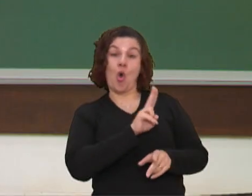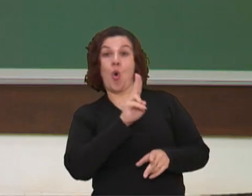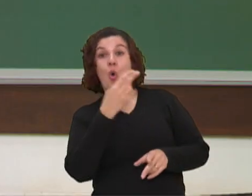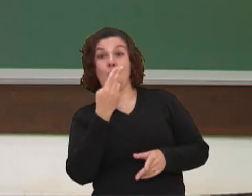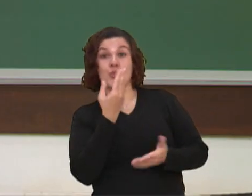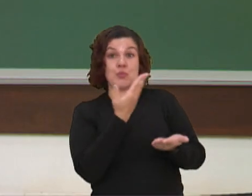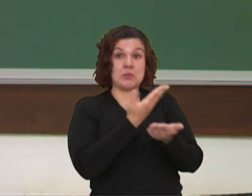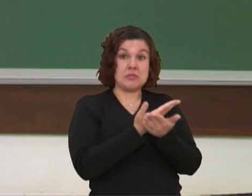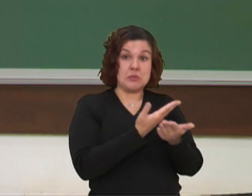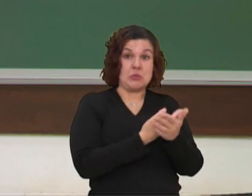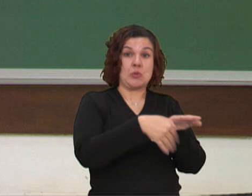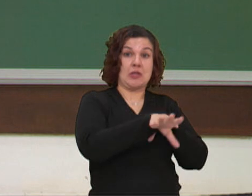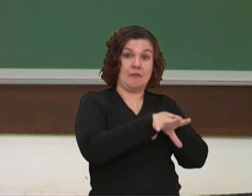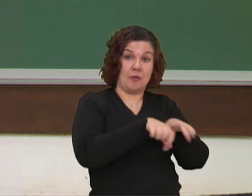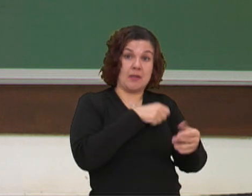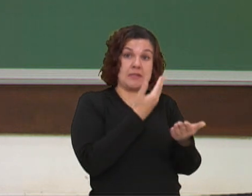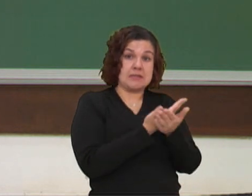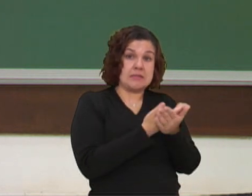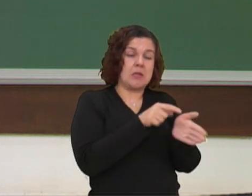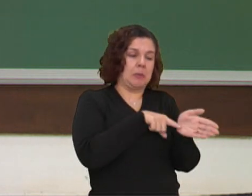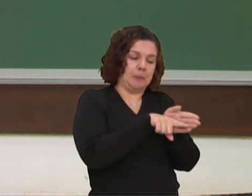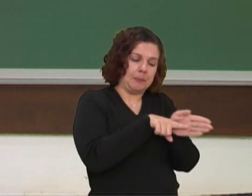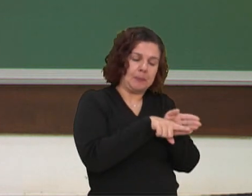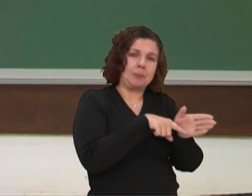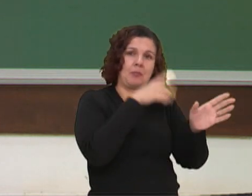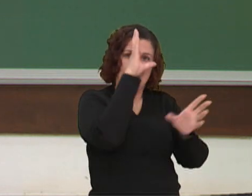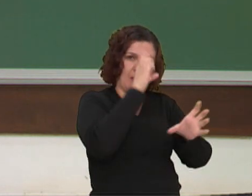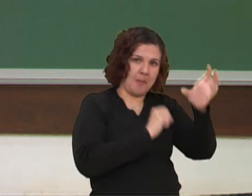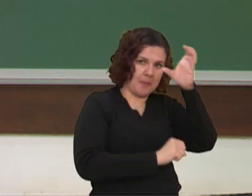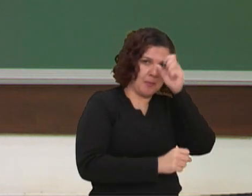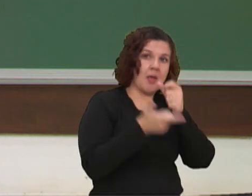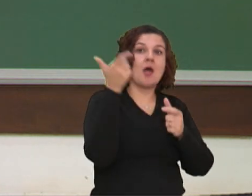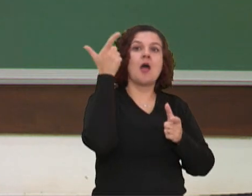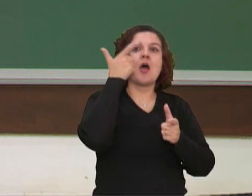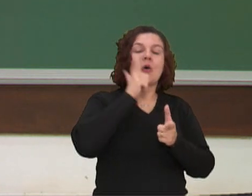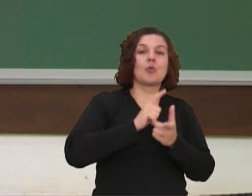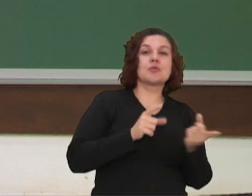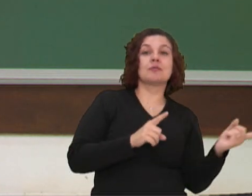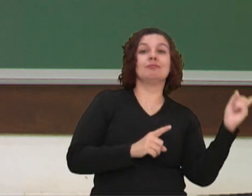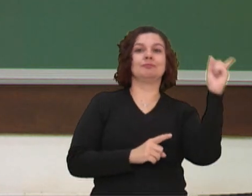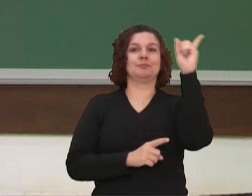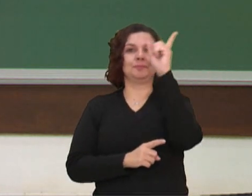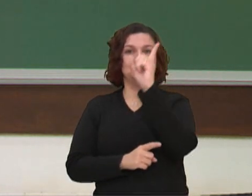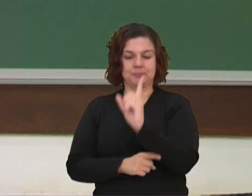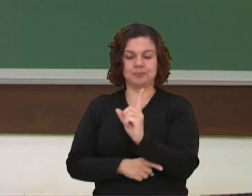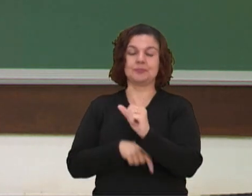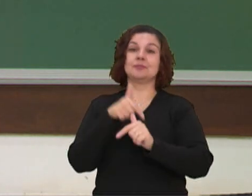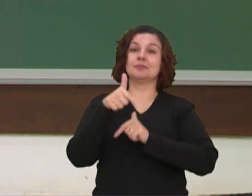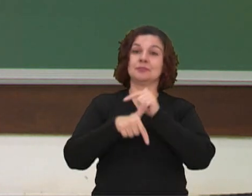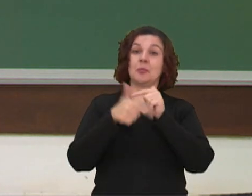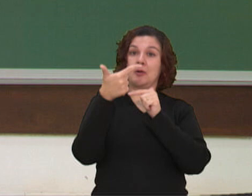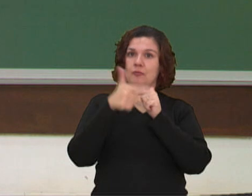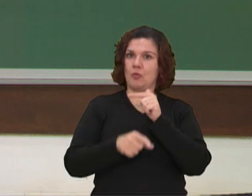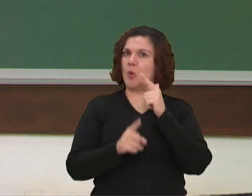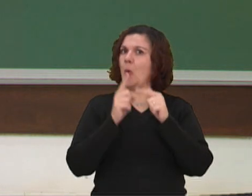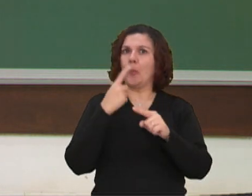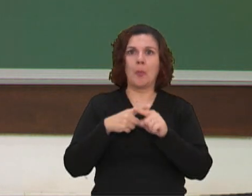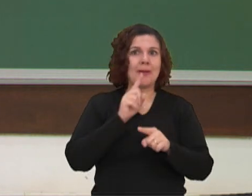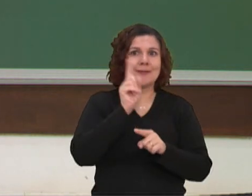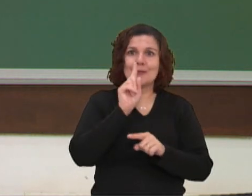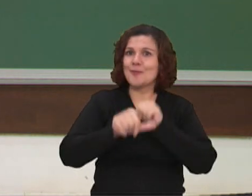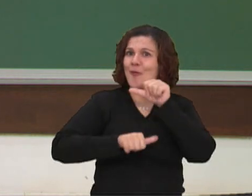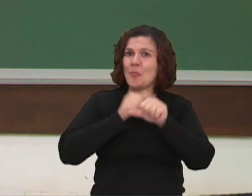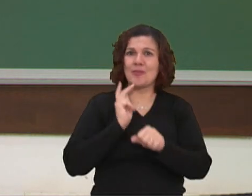nova formação, uma nova capacitação para se inserir novamente no mercado de trabalho, porque isso é permanente. Então,